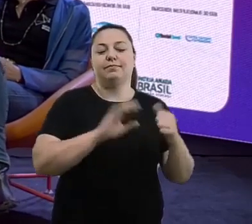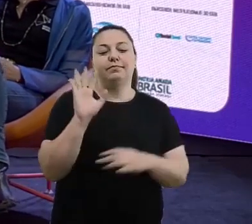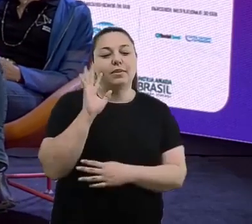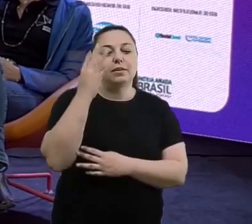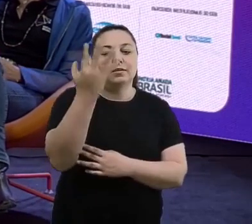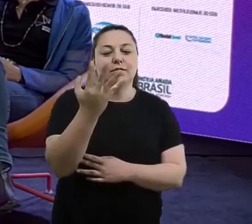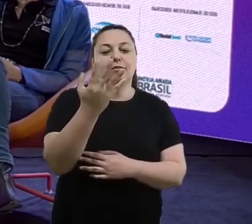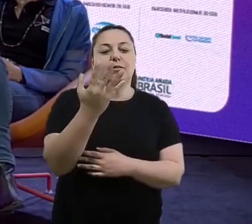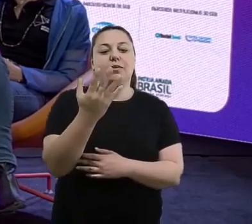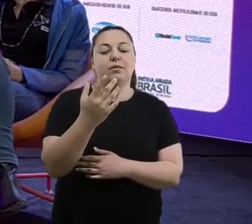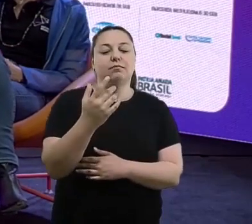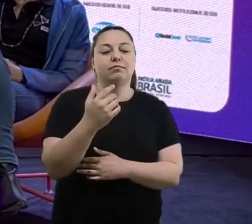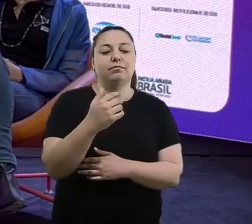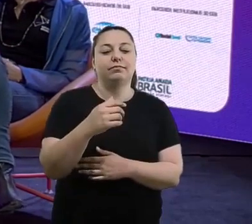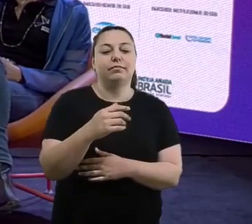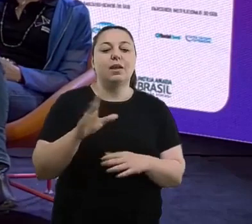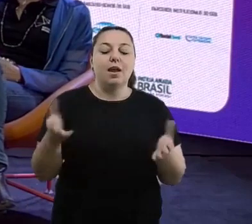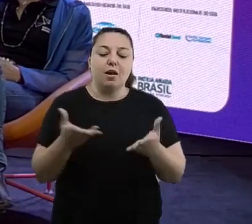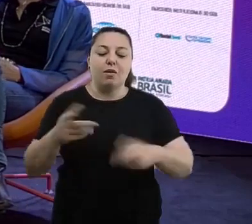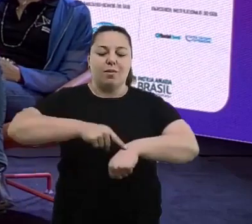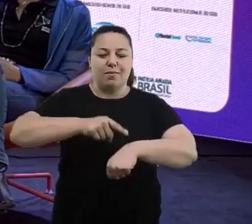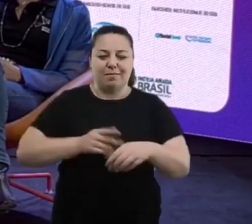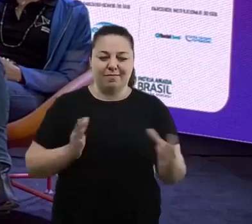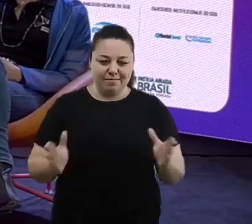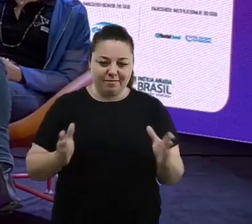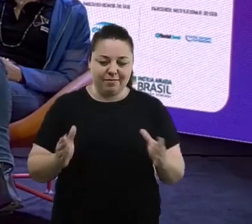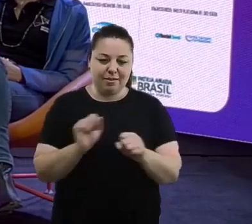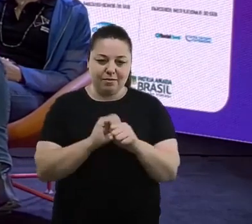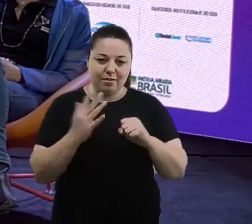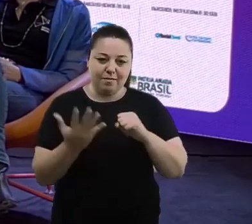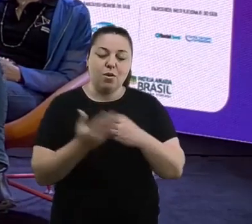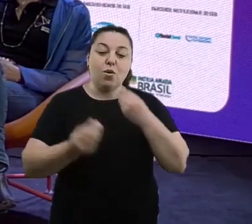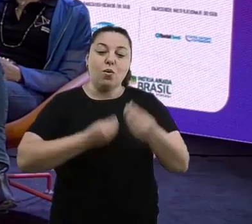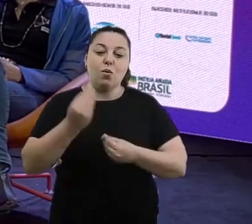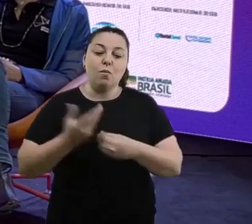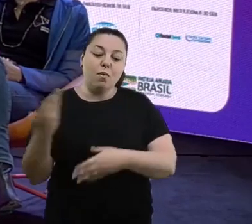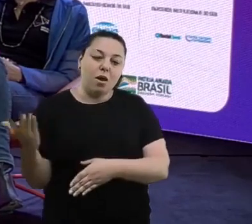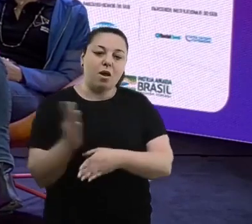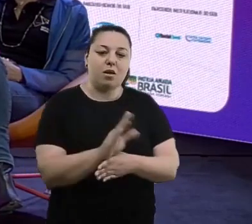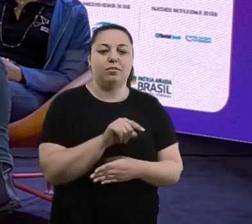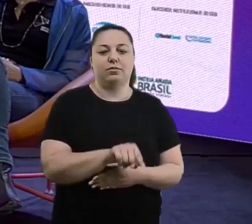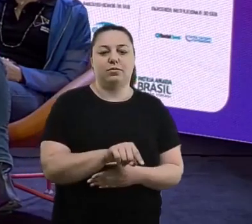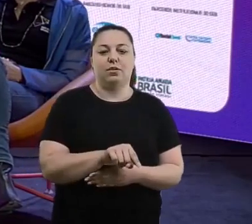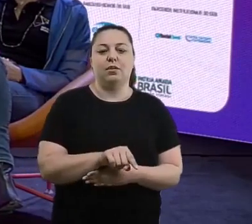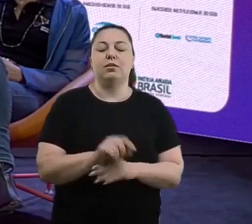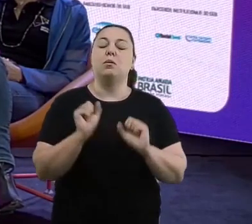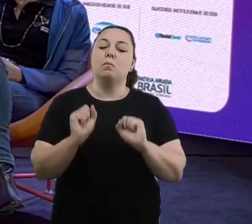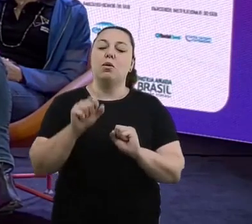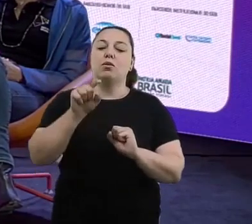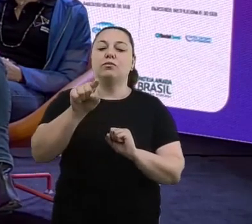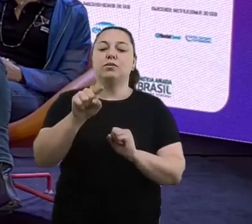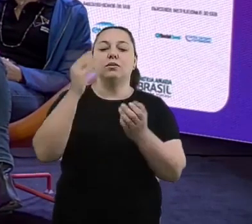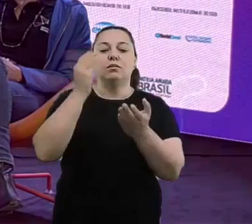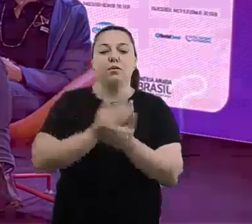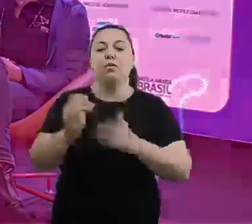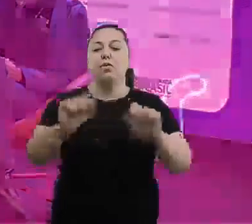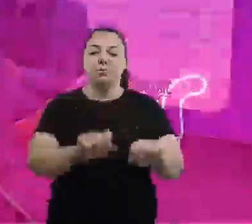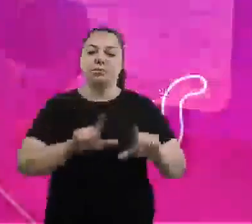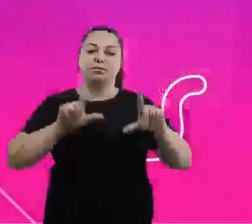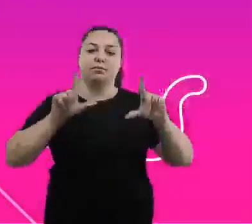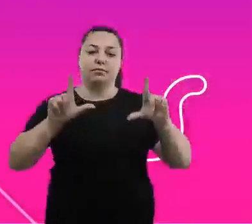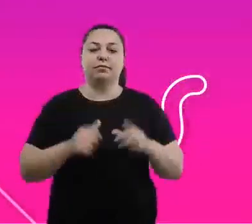meio de validação muito importante, porque vocês estão falando de cadeia, né? Então, quando você fala de cadeia, cara, é muito difícil agradar todo mundo, entender